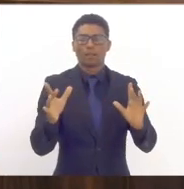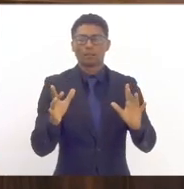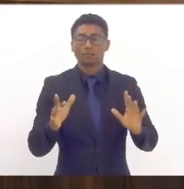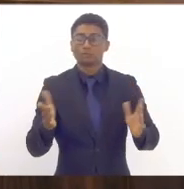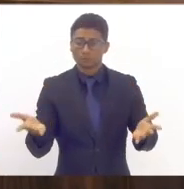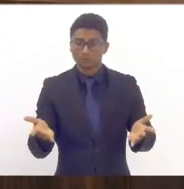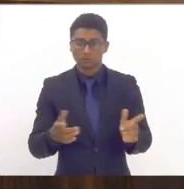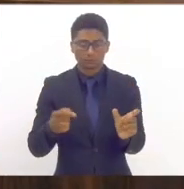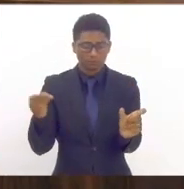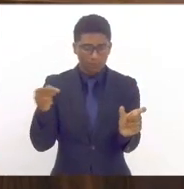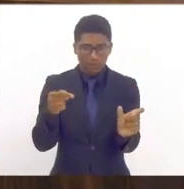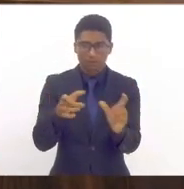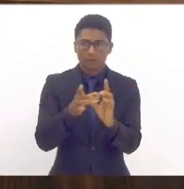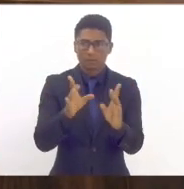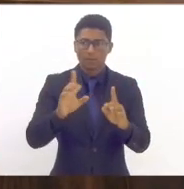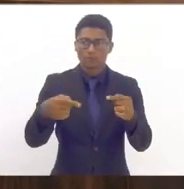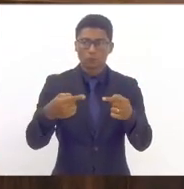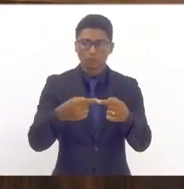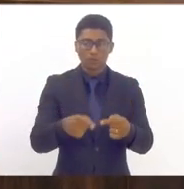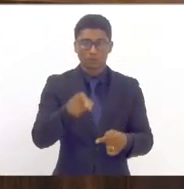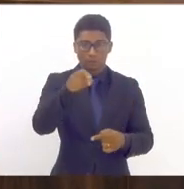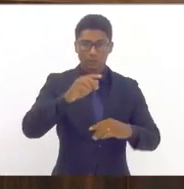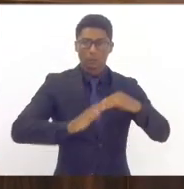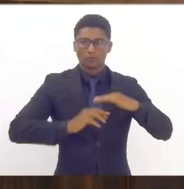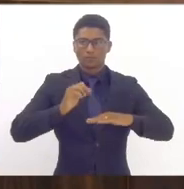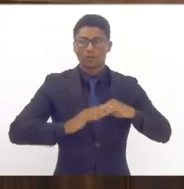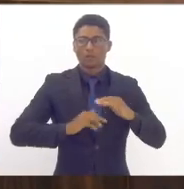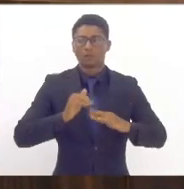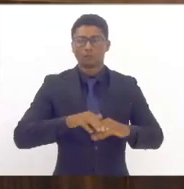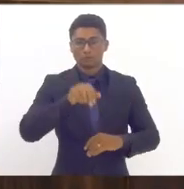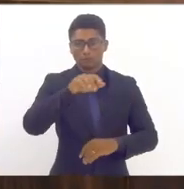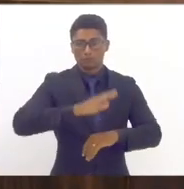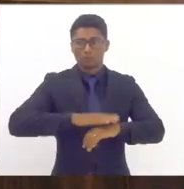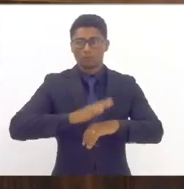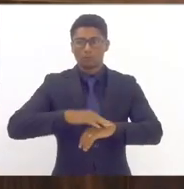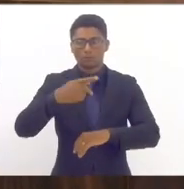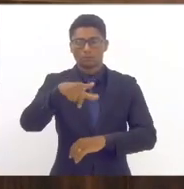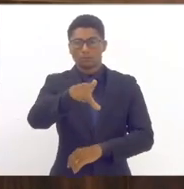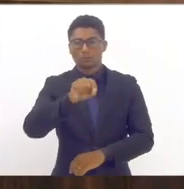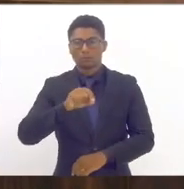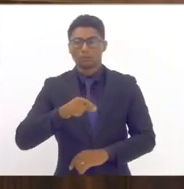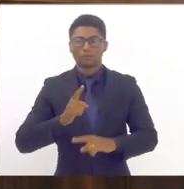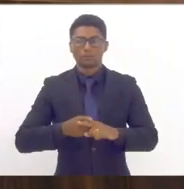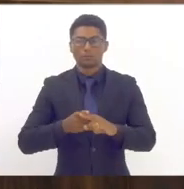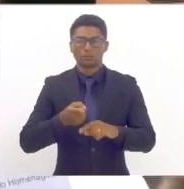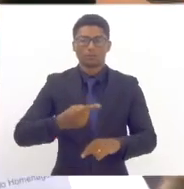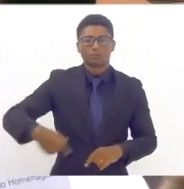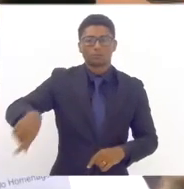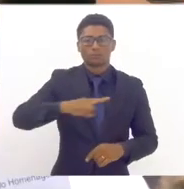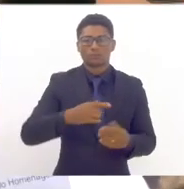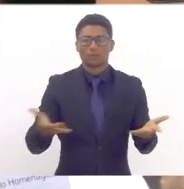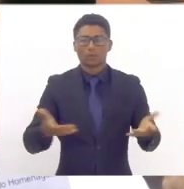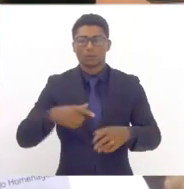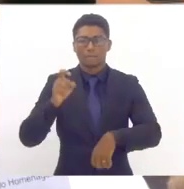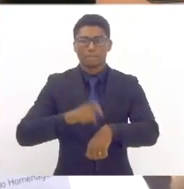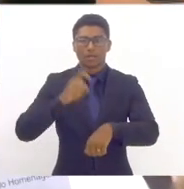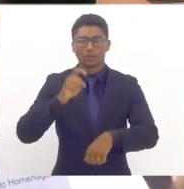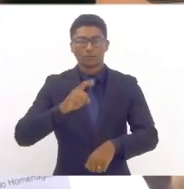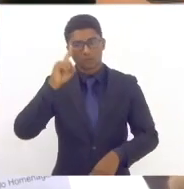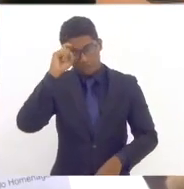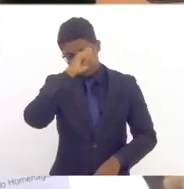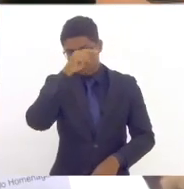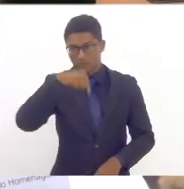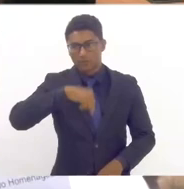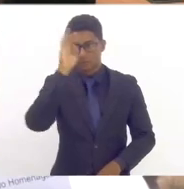muito com a profissão que você escolheu no momento tão complexo que a gente vive nesse país